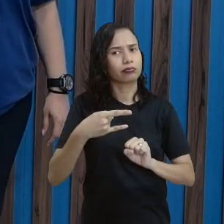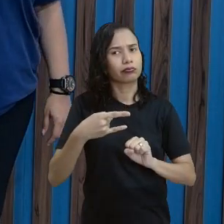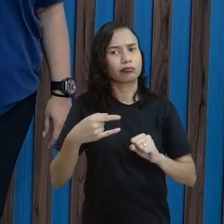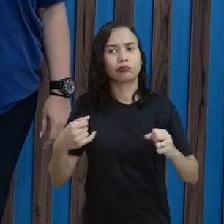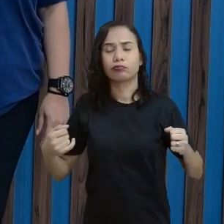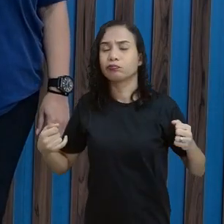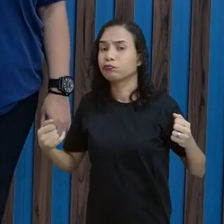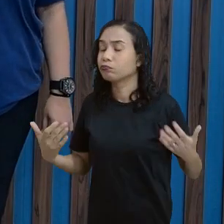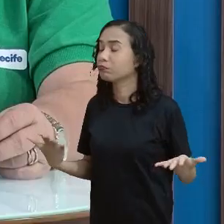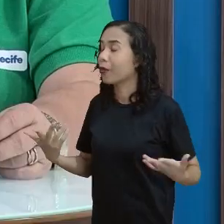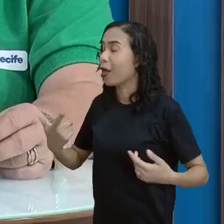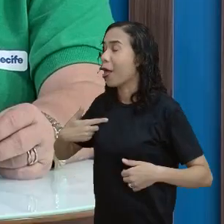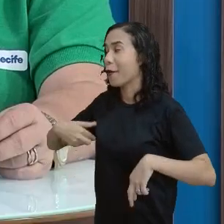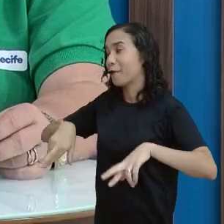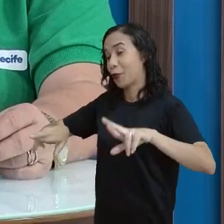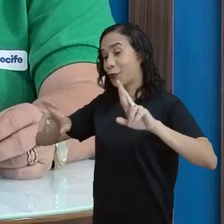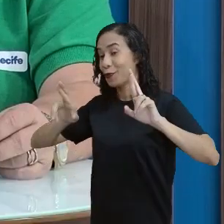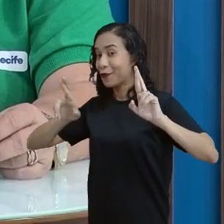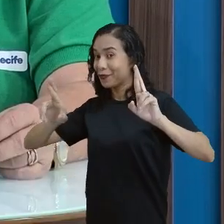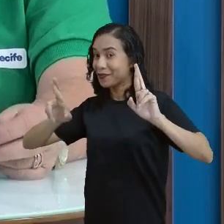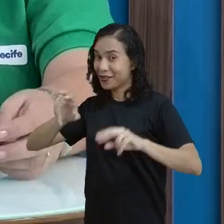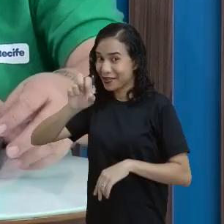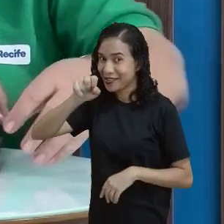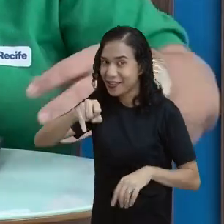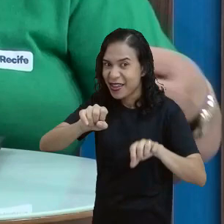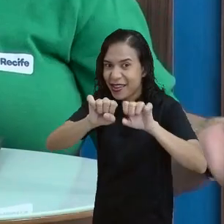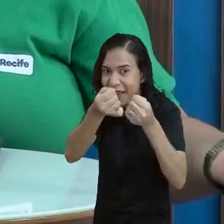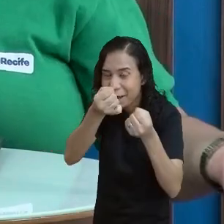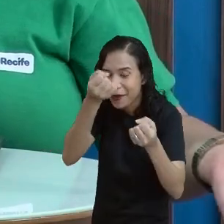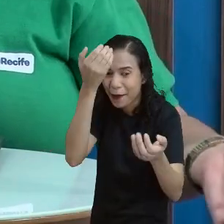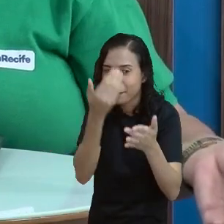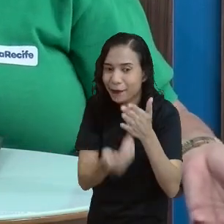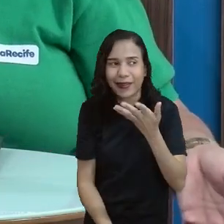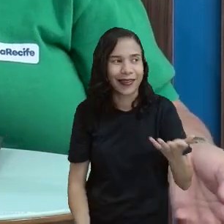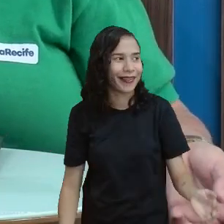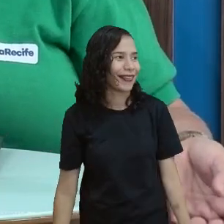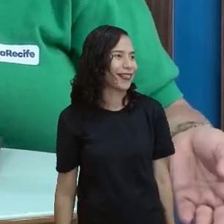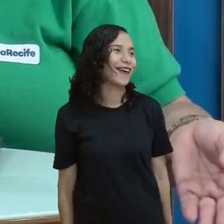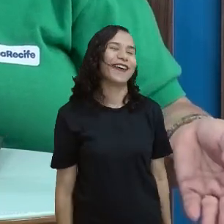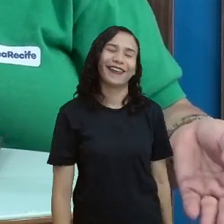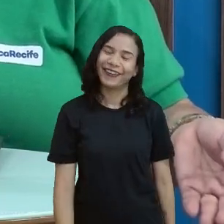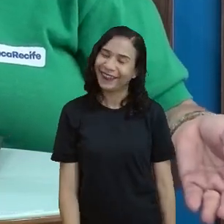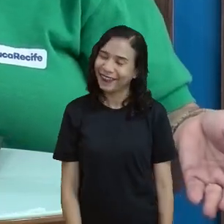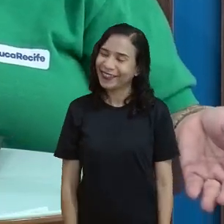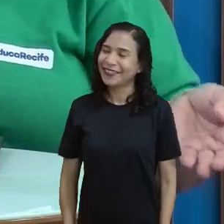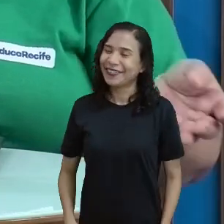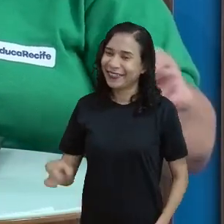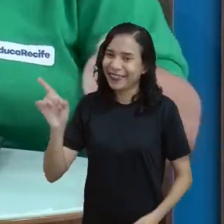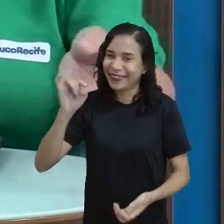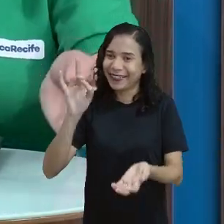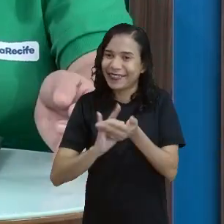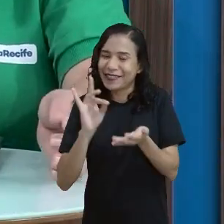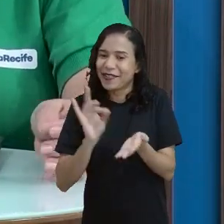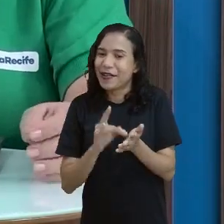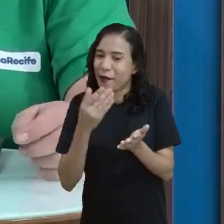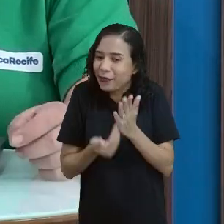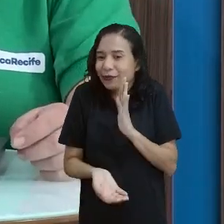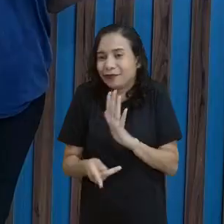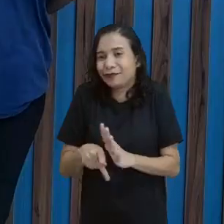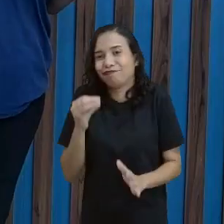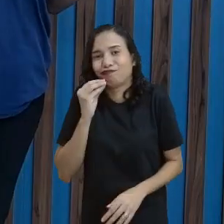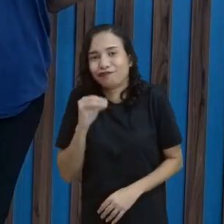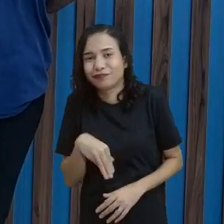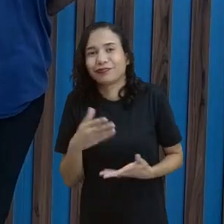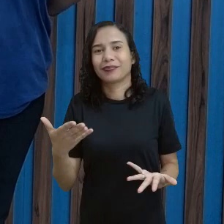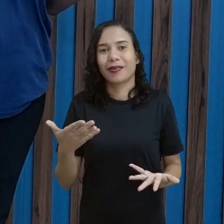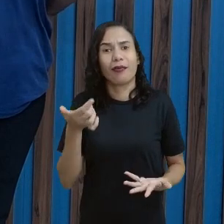menina. Eu espero que sim, porque depois que quebrar, a gente perder o ímã. Não é? Porque era muitas coisas uma desvantagem. que se quebrar, que a